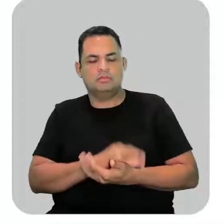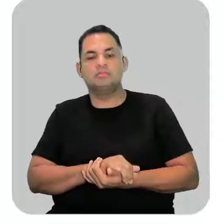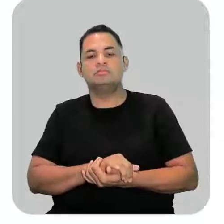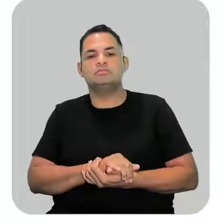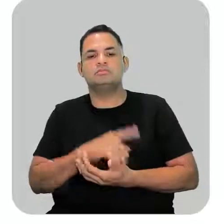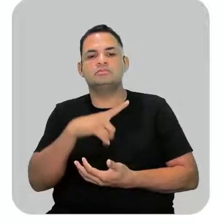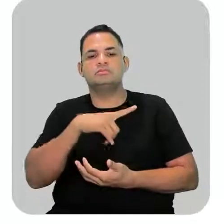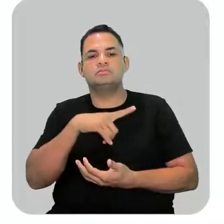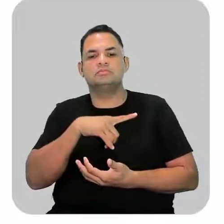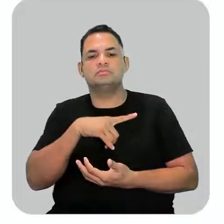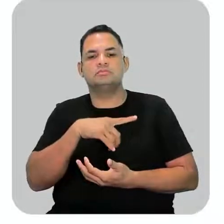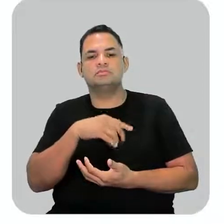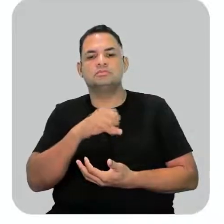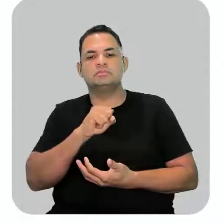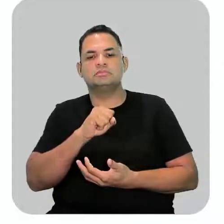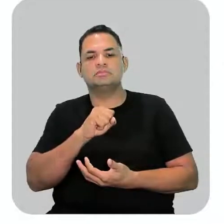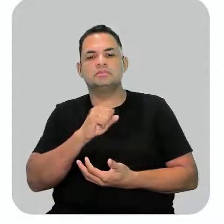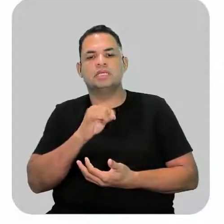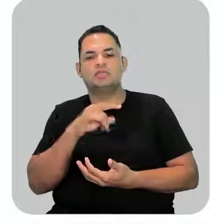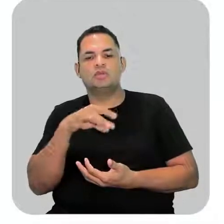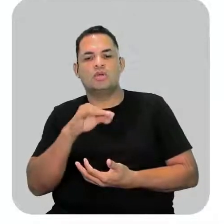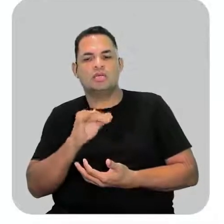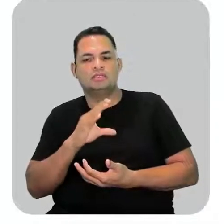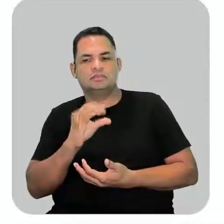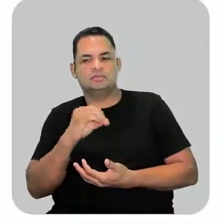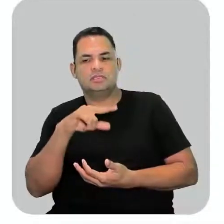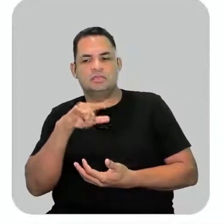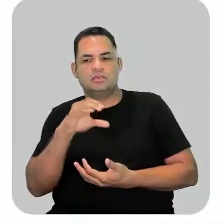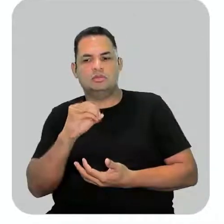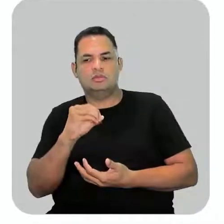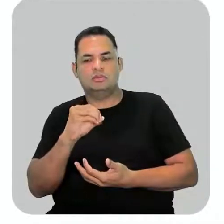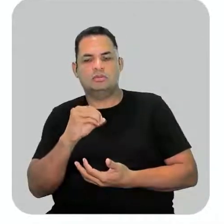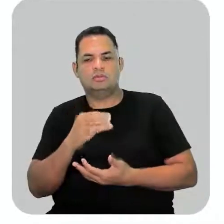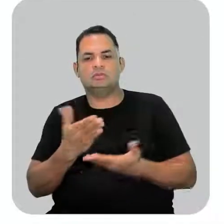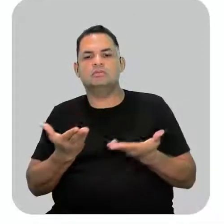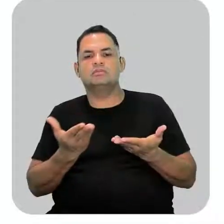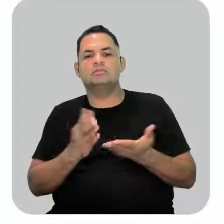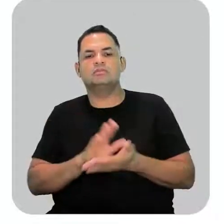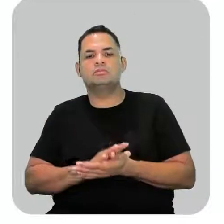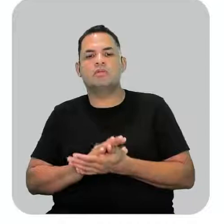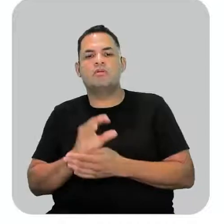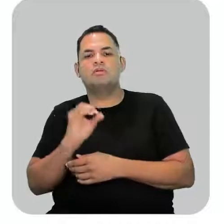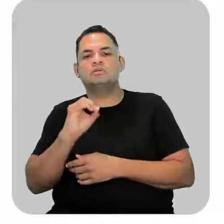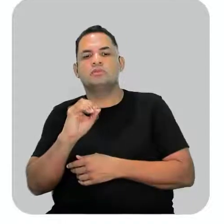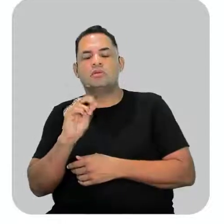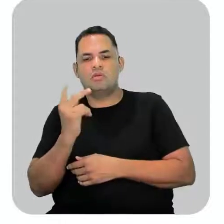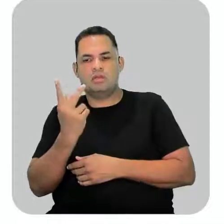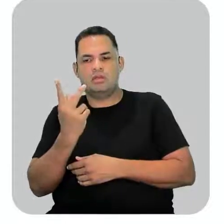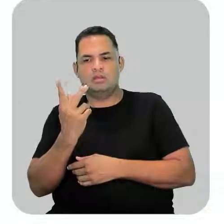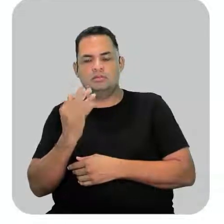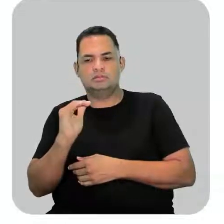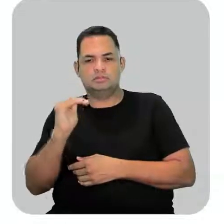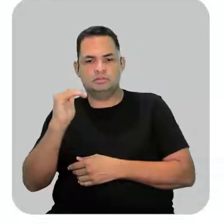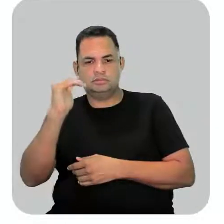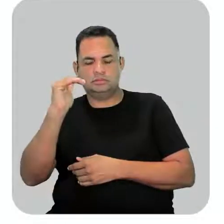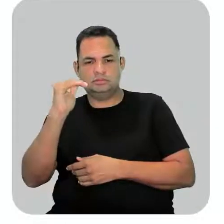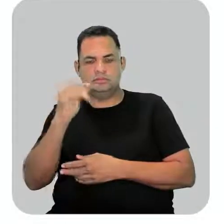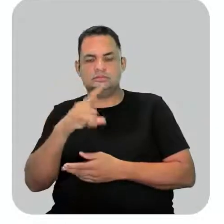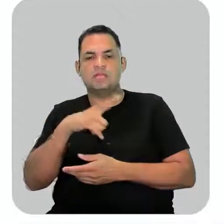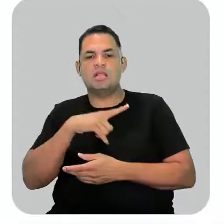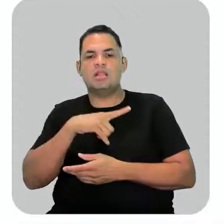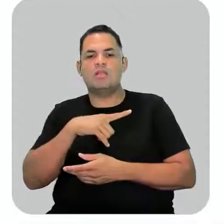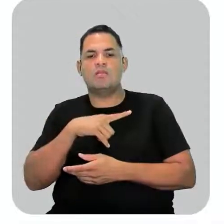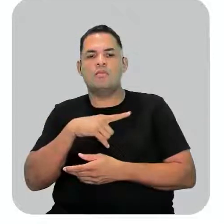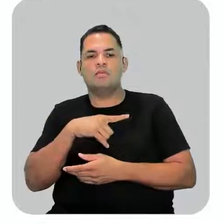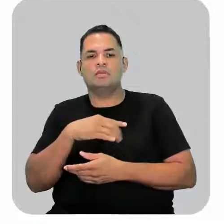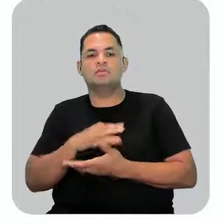Aonde está a insaturação? Está aqui, ó. Aonde está a minha hidroxila? Está aqui. Então, nós vamos